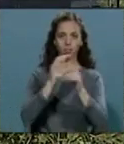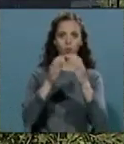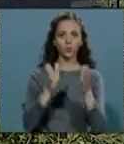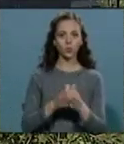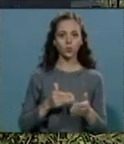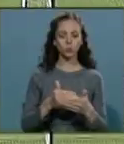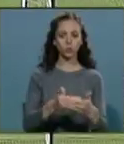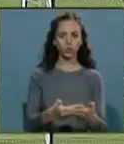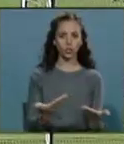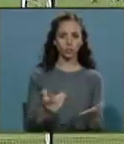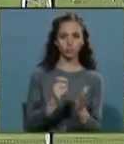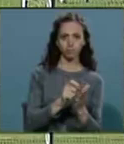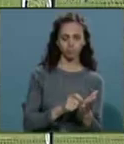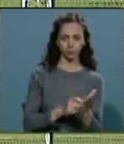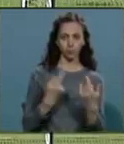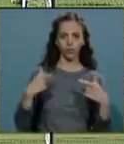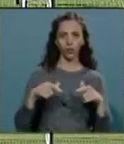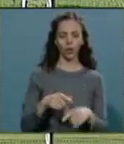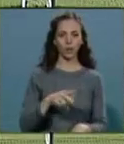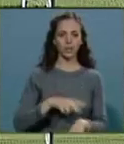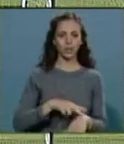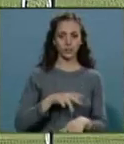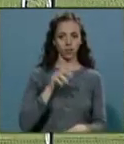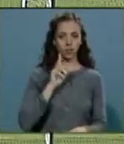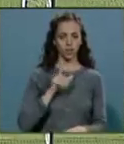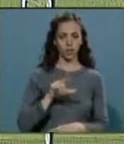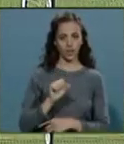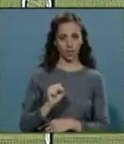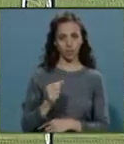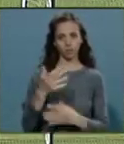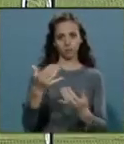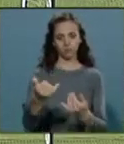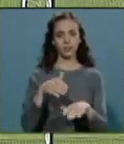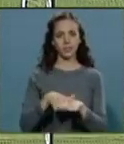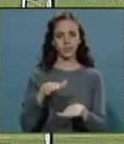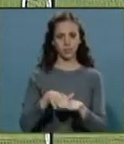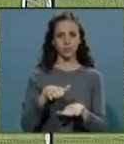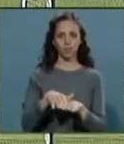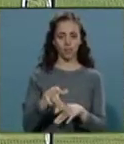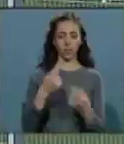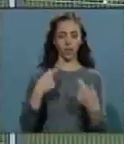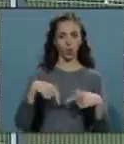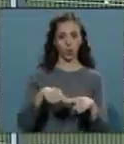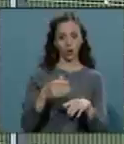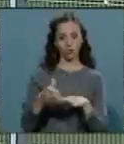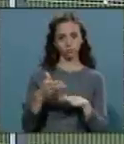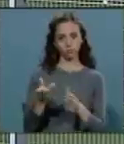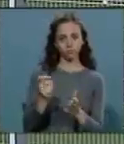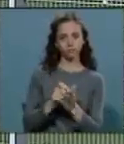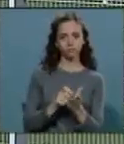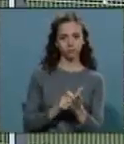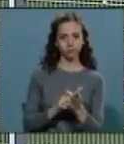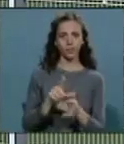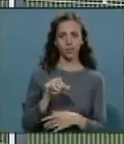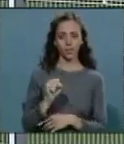todo este processo está agendada para a reunião da direção da liga marcada para a próxima terça-feira nessa reunião extraordinária a